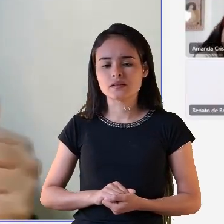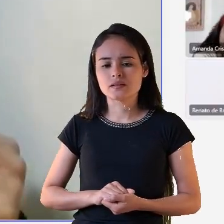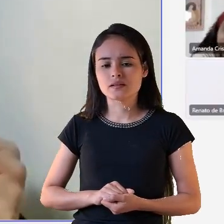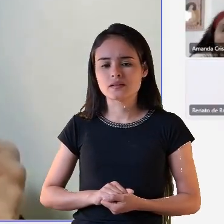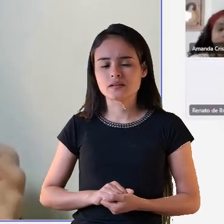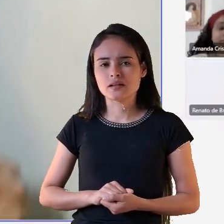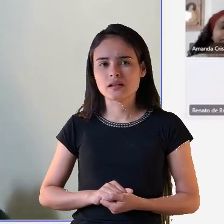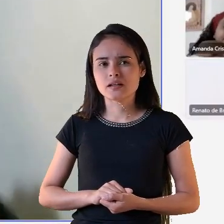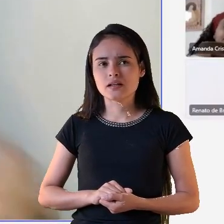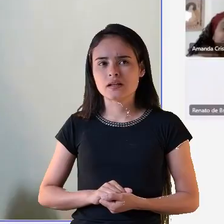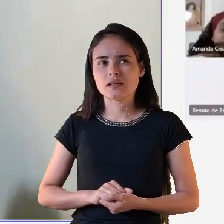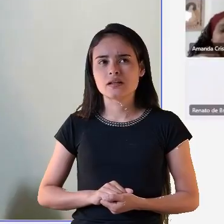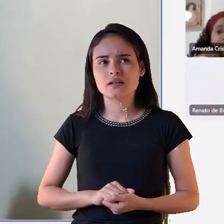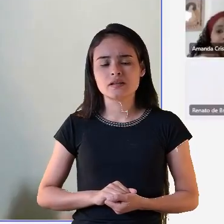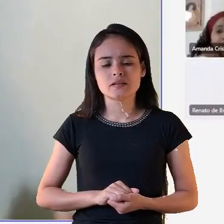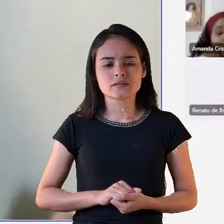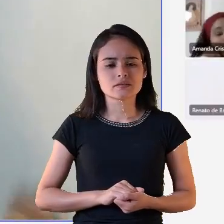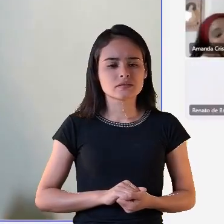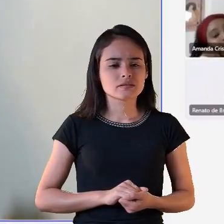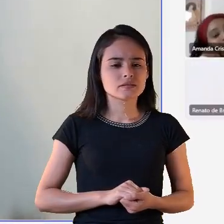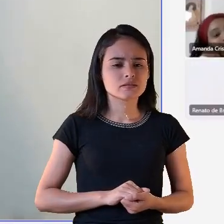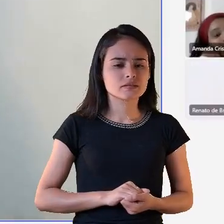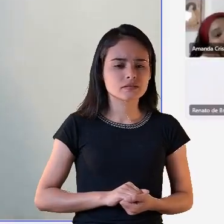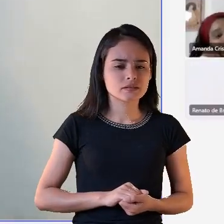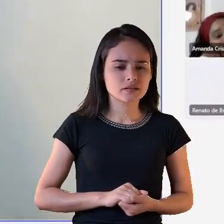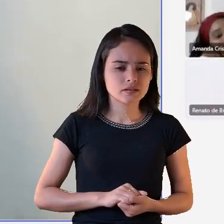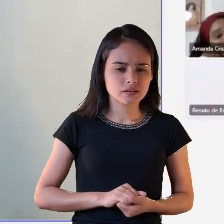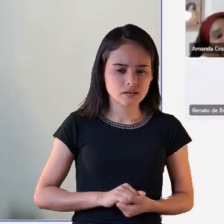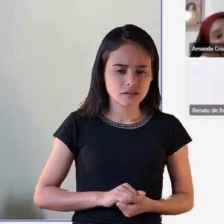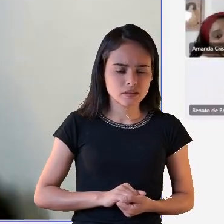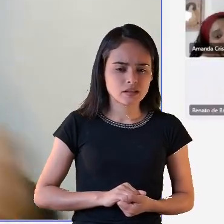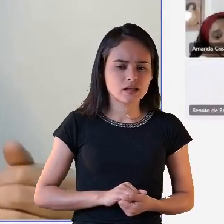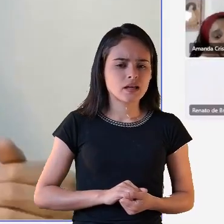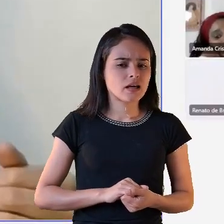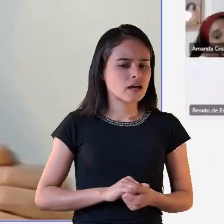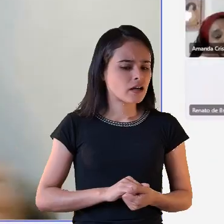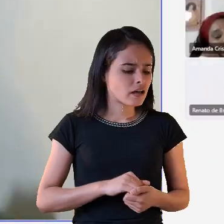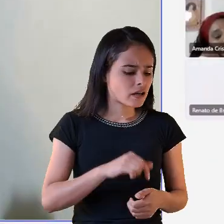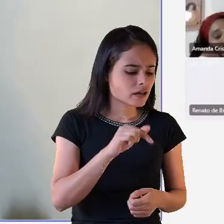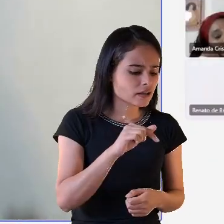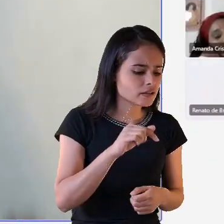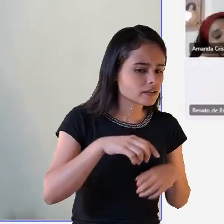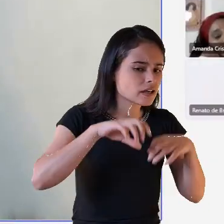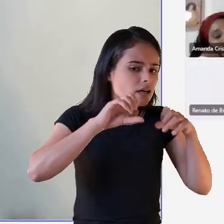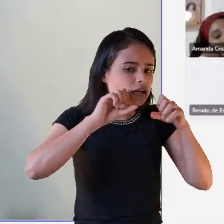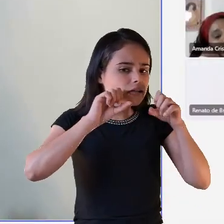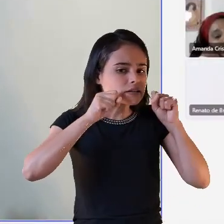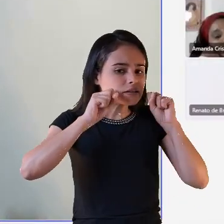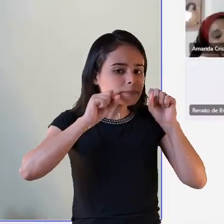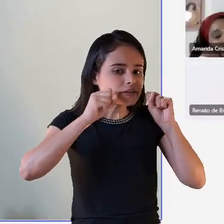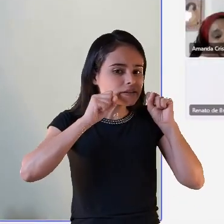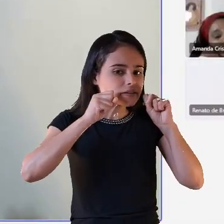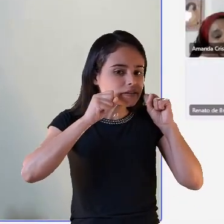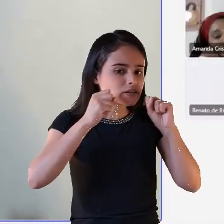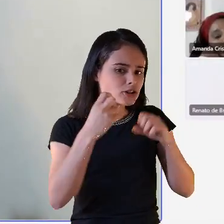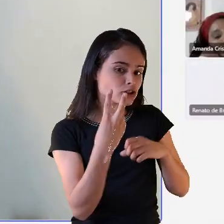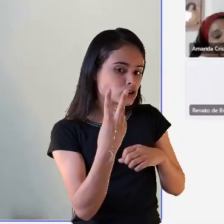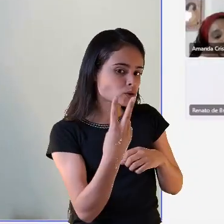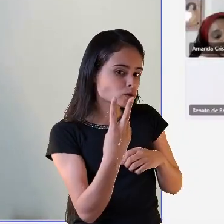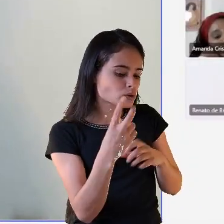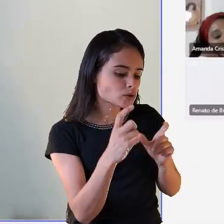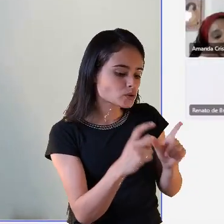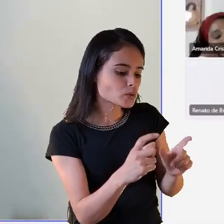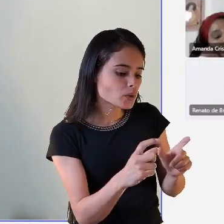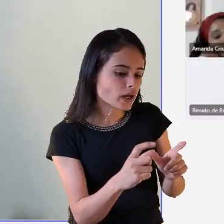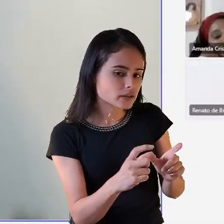Enfim, em Campanha, segunda-feira, foi o Sebo Cultural e a UENG, na sede da UENG aconteceu a programação. Na